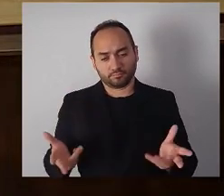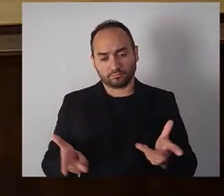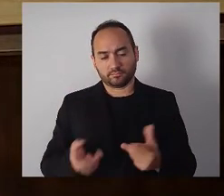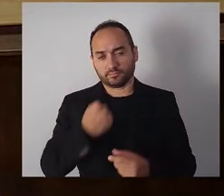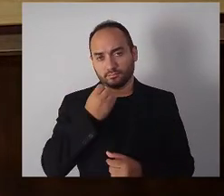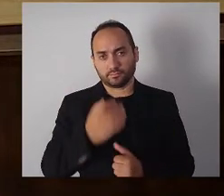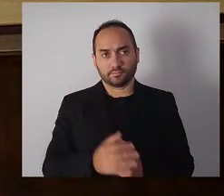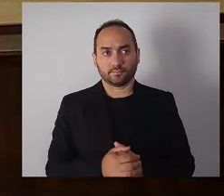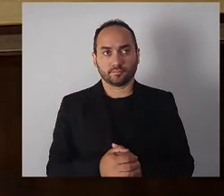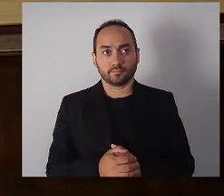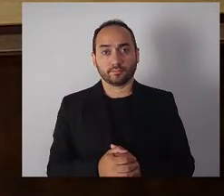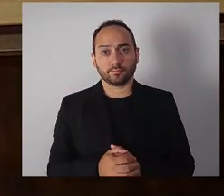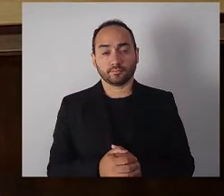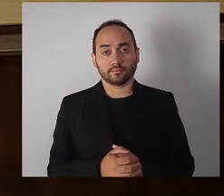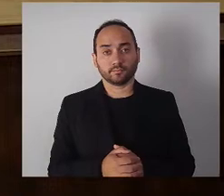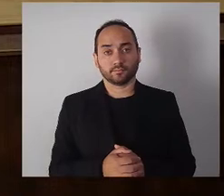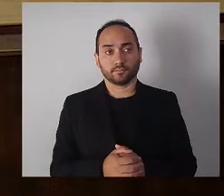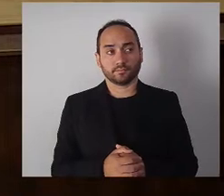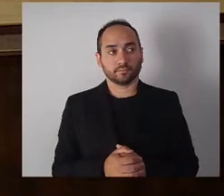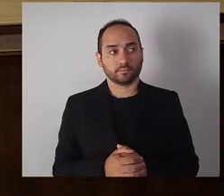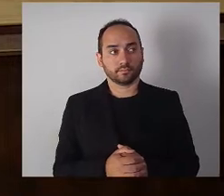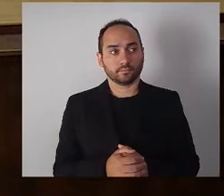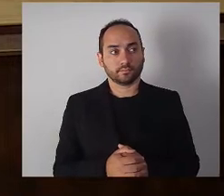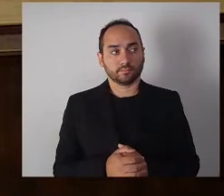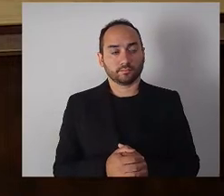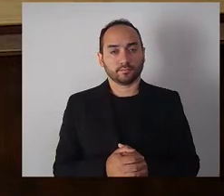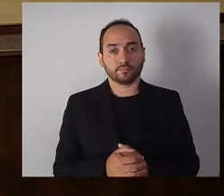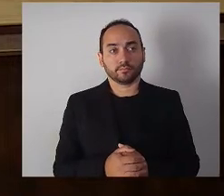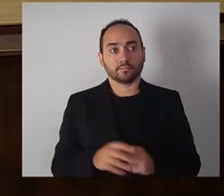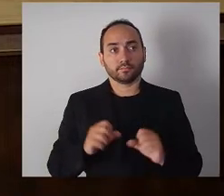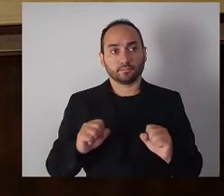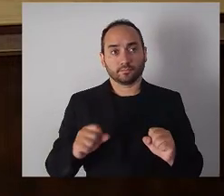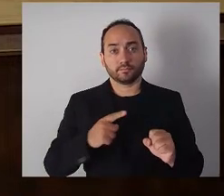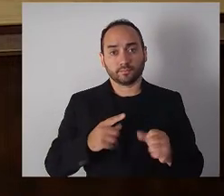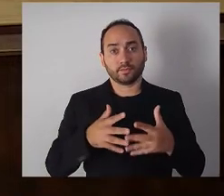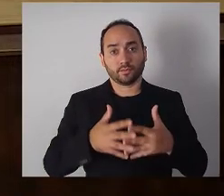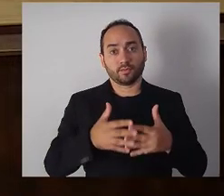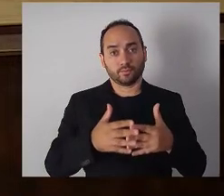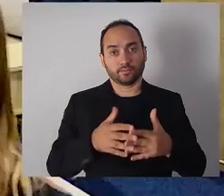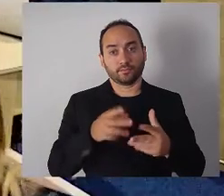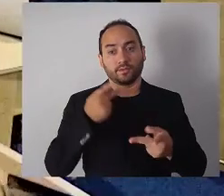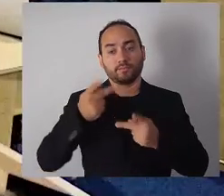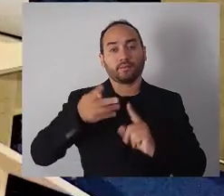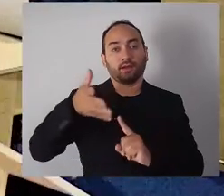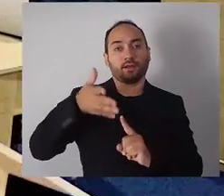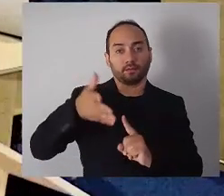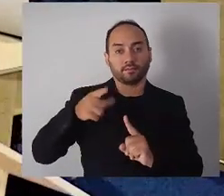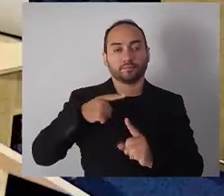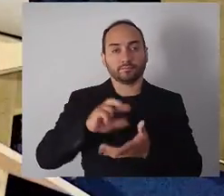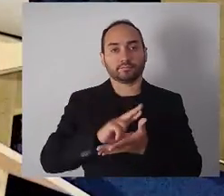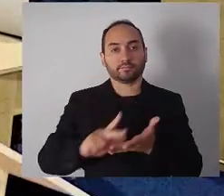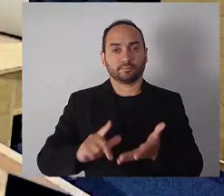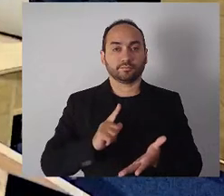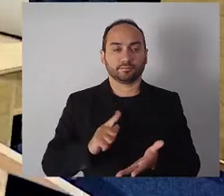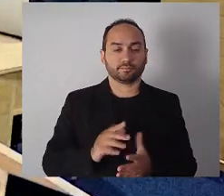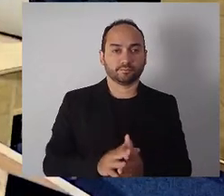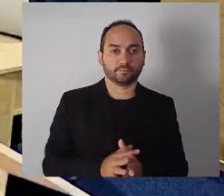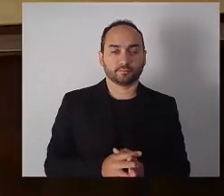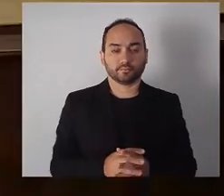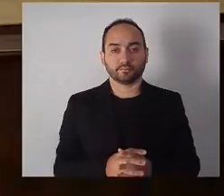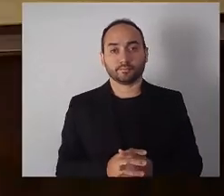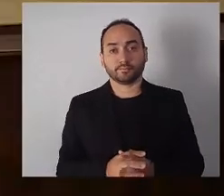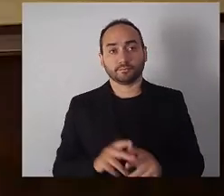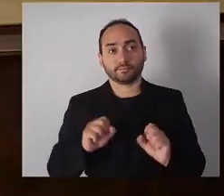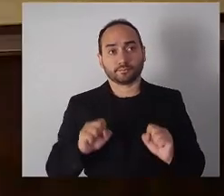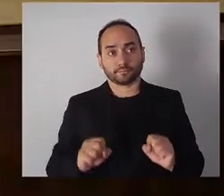sustentação. Mas pode ter sido também confundido por conta das palestras. Isso, né? Exatamente. Eu